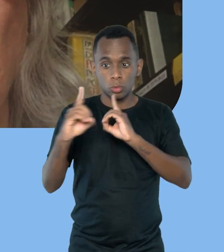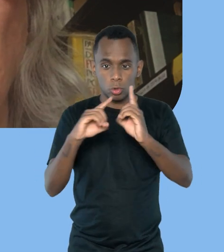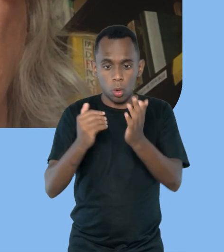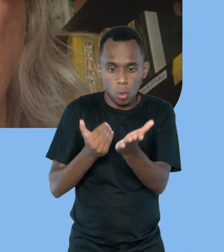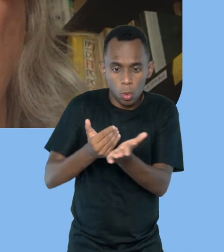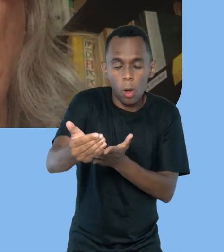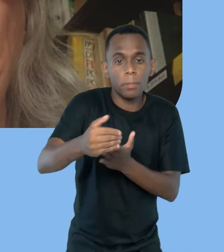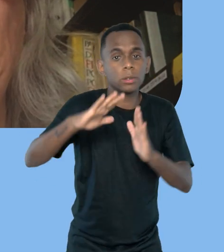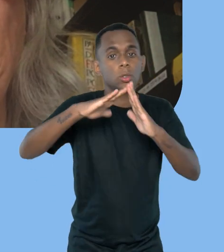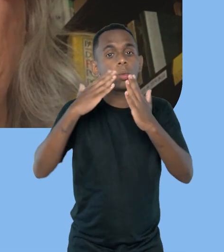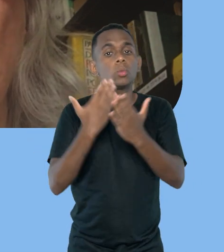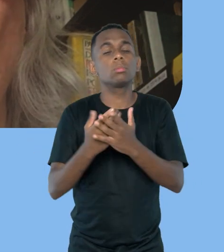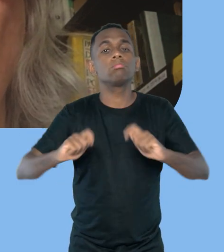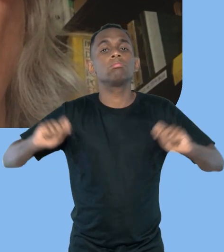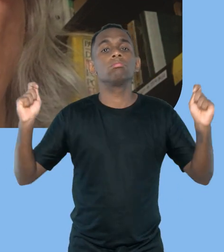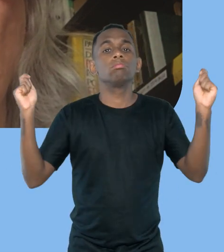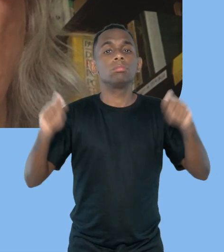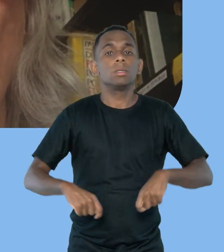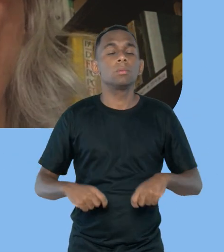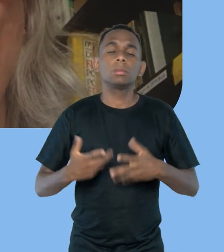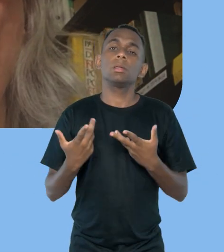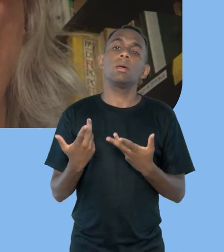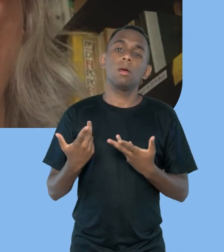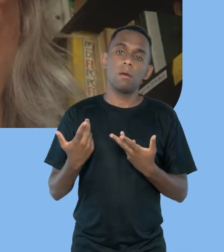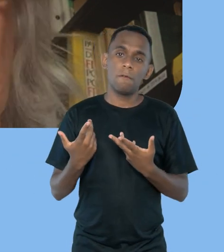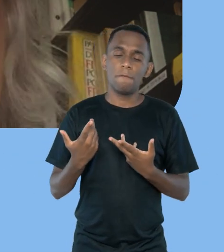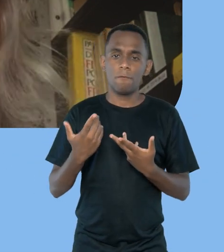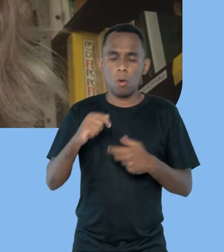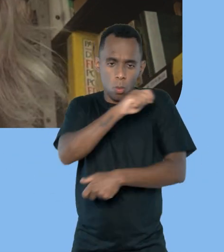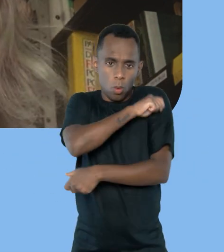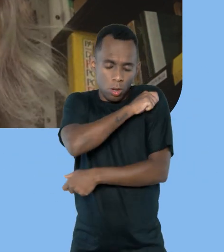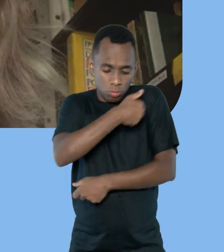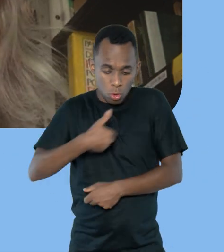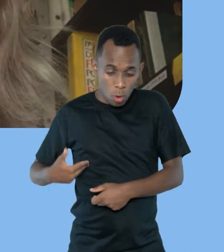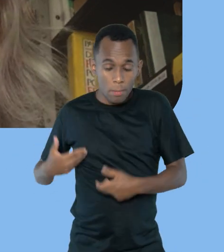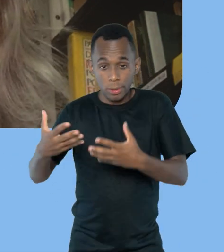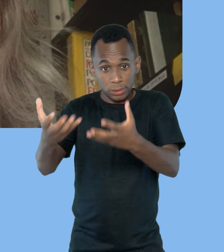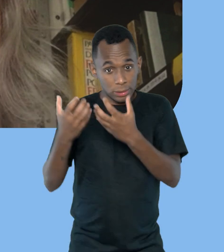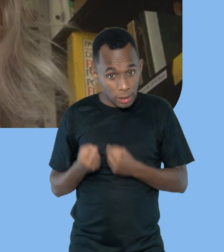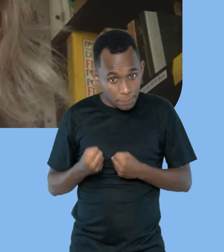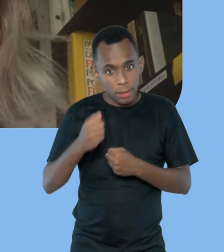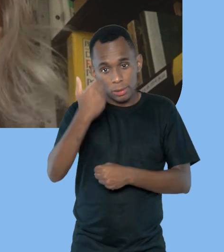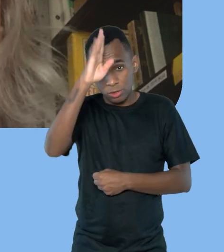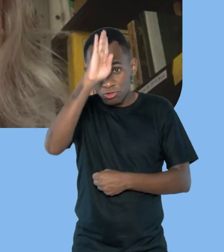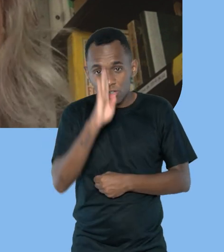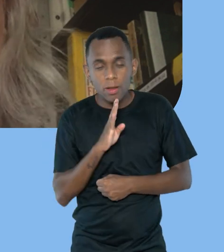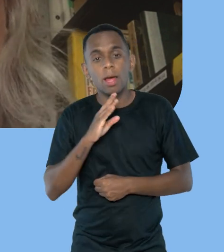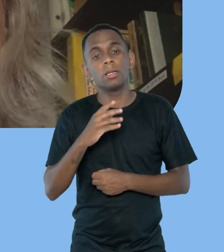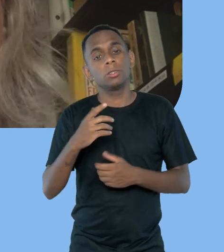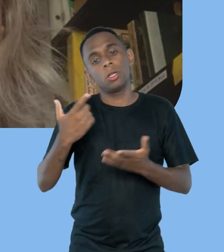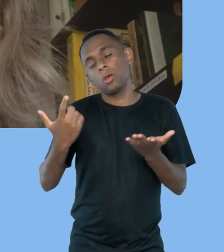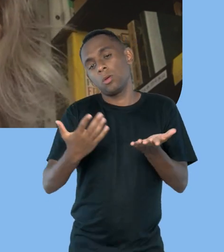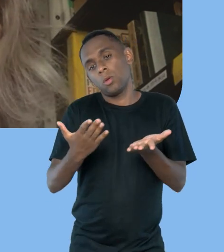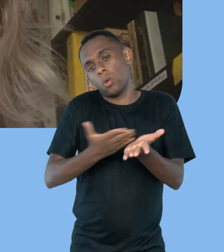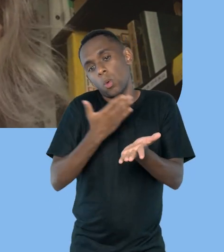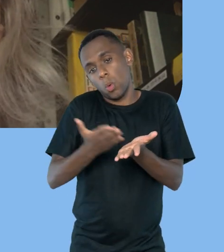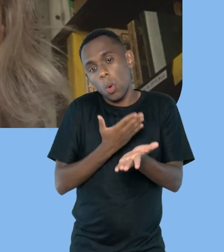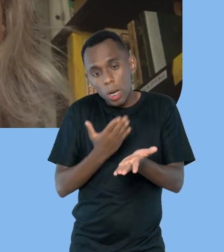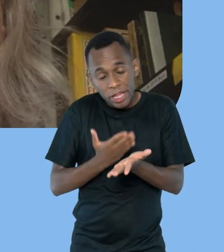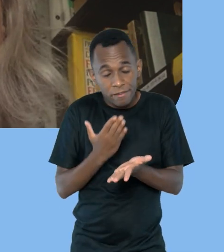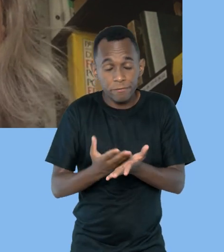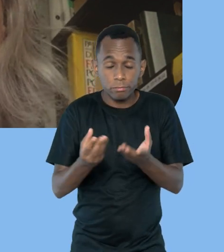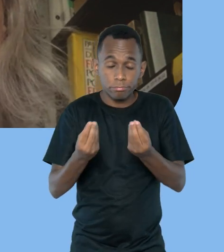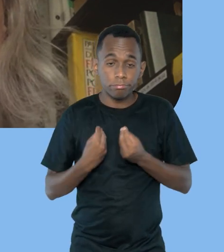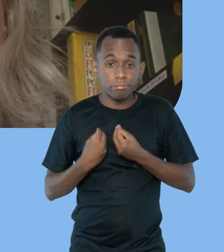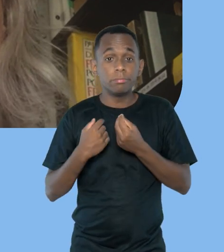escolas, possibilitando os alunos da rede pública todo receber, né, gratuitamente esses livros adotados e,